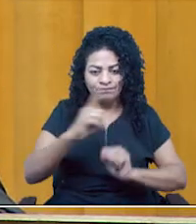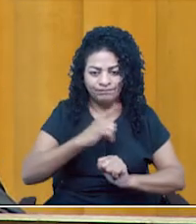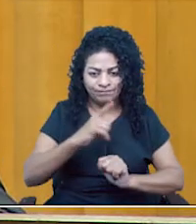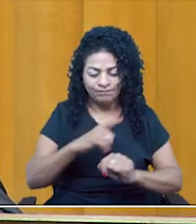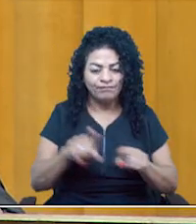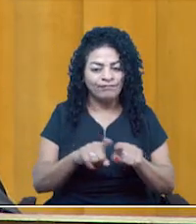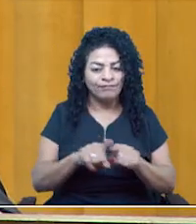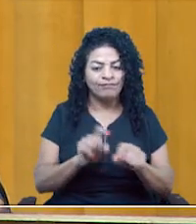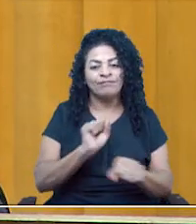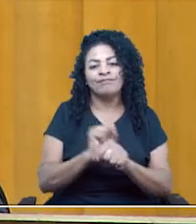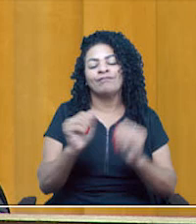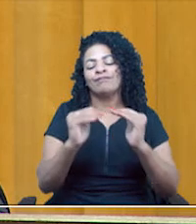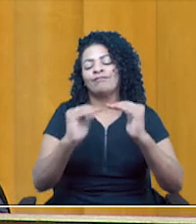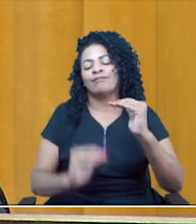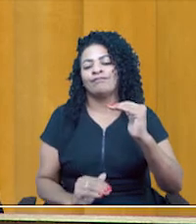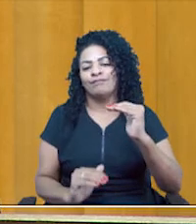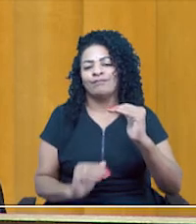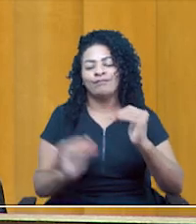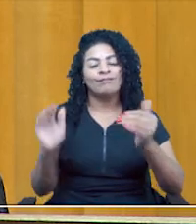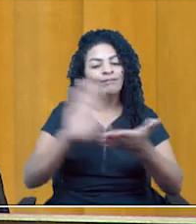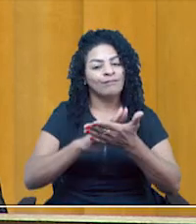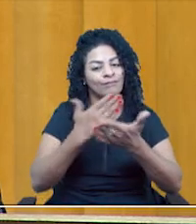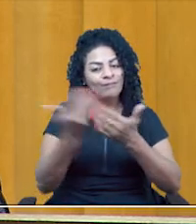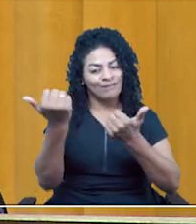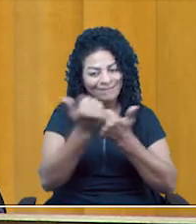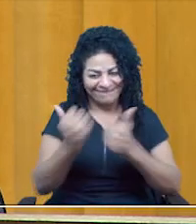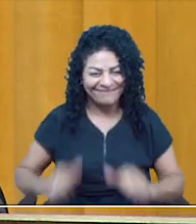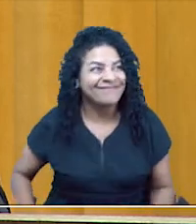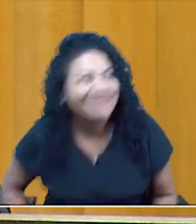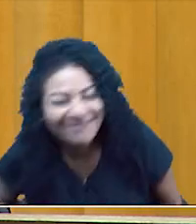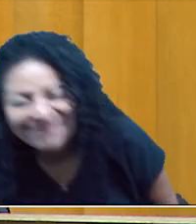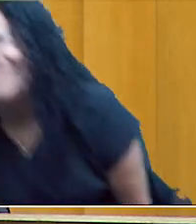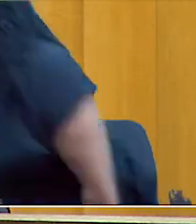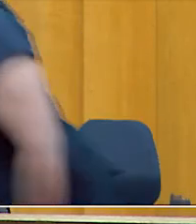da linha d'água. E isso, com o tempo,